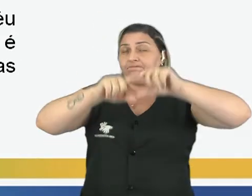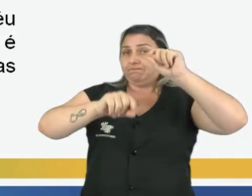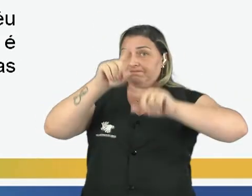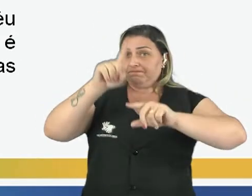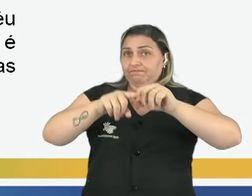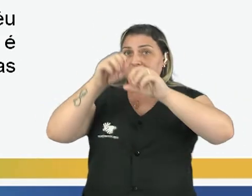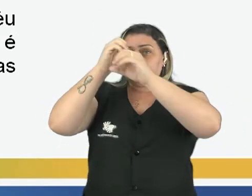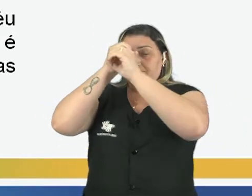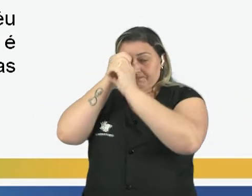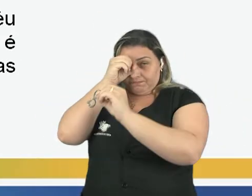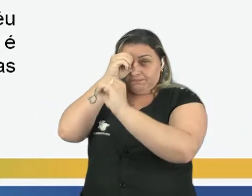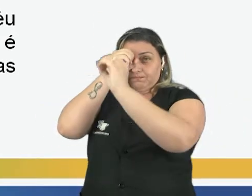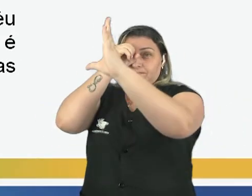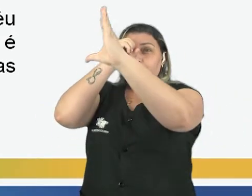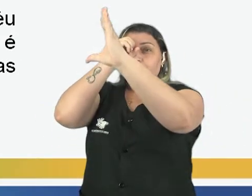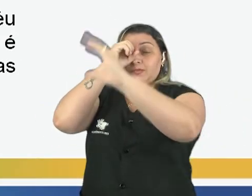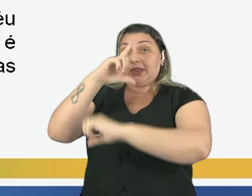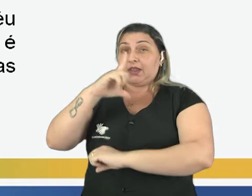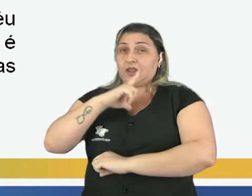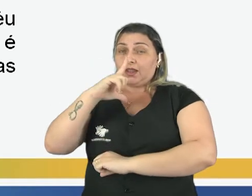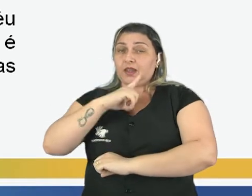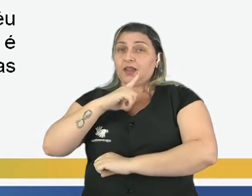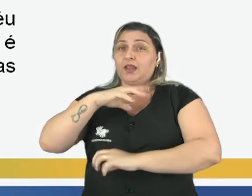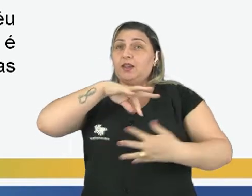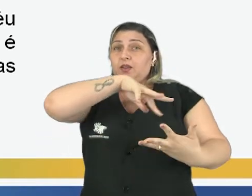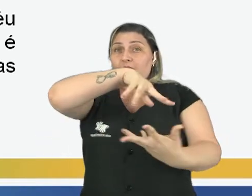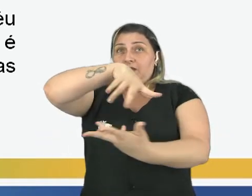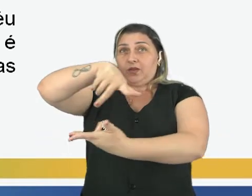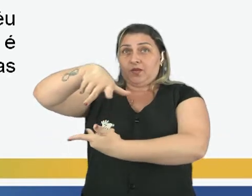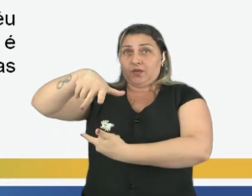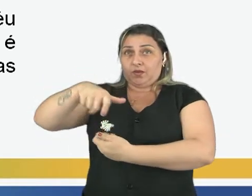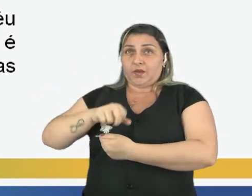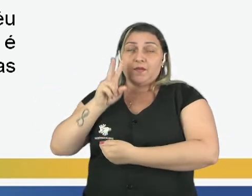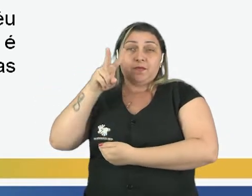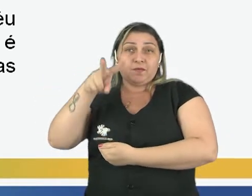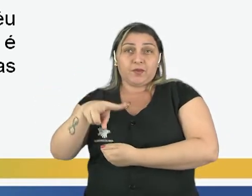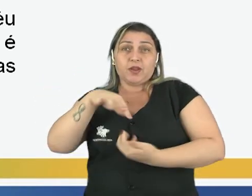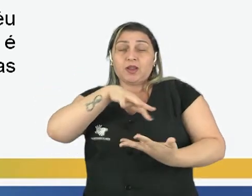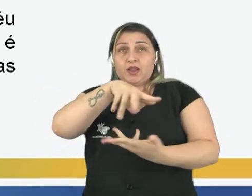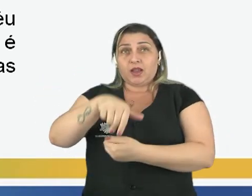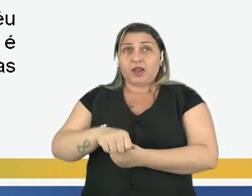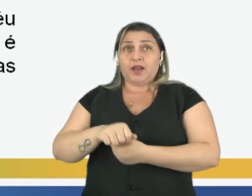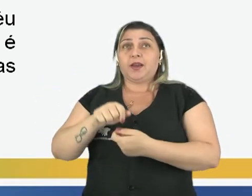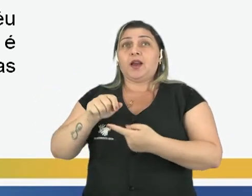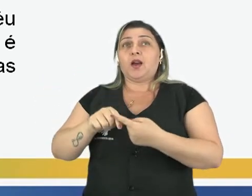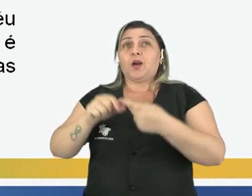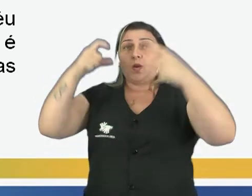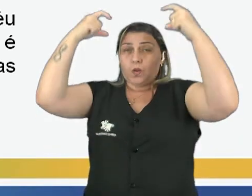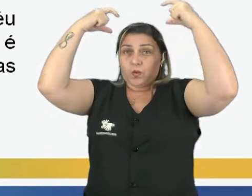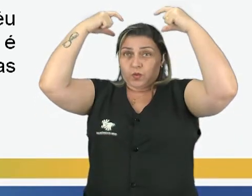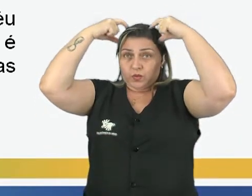constelações astronômicas que existem no universo e vistas do planeta Terra são: